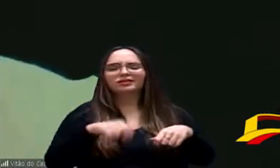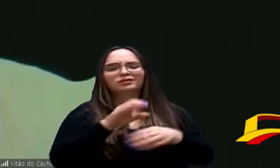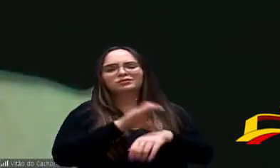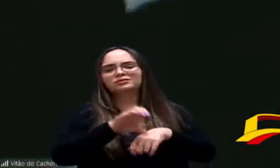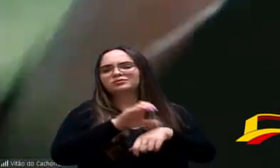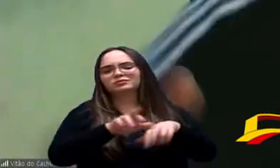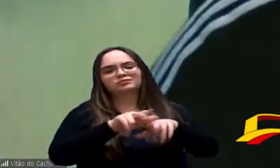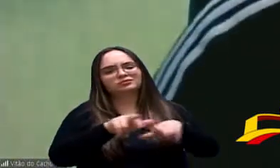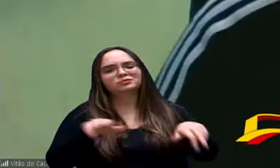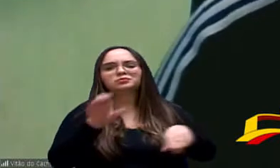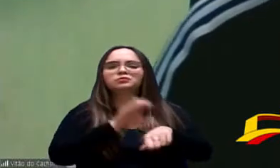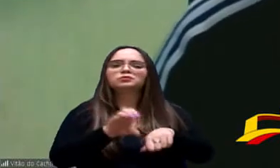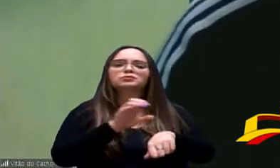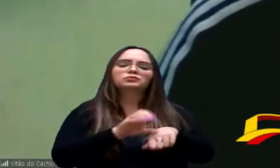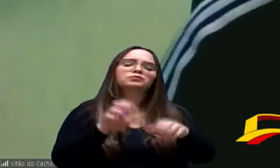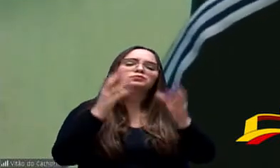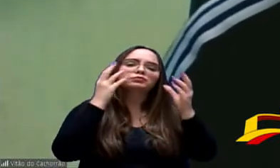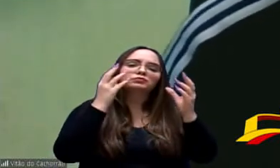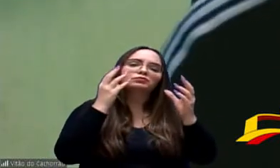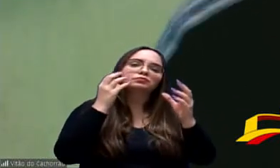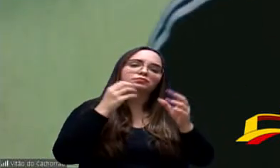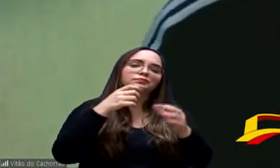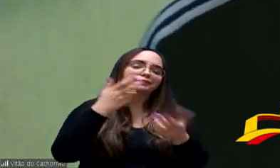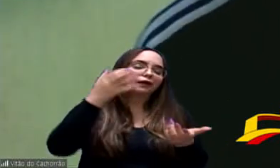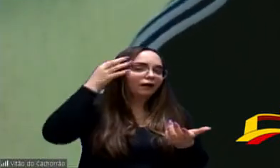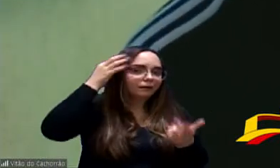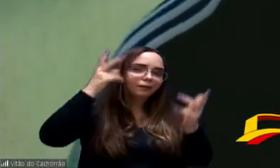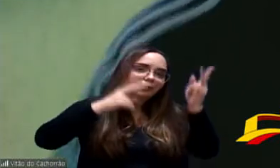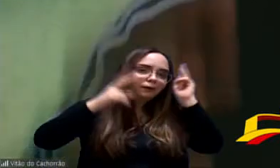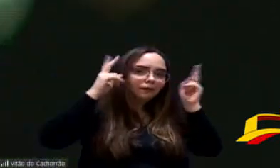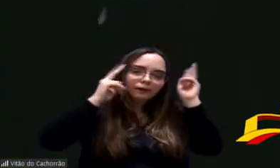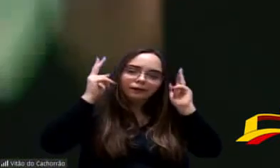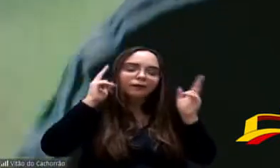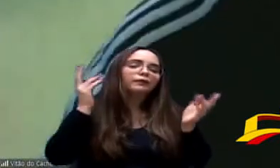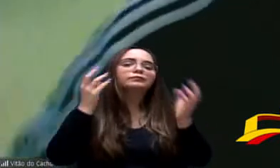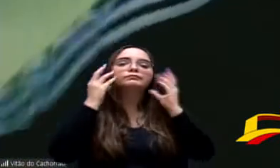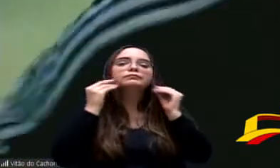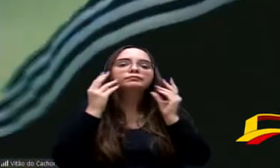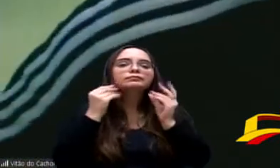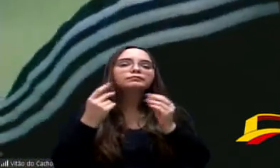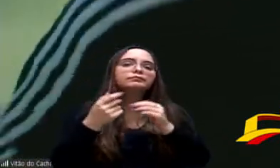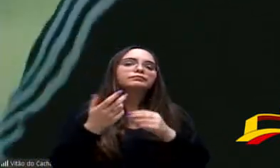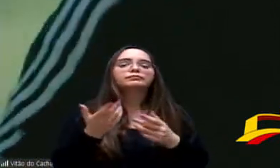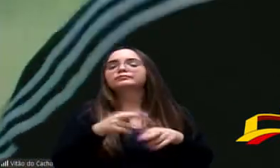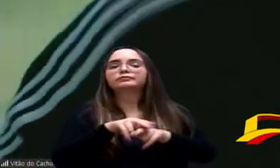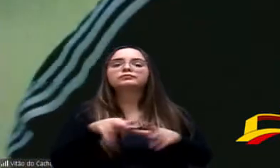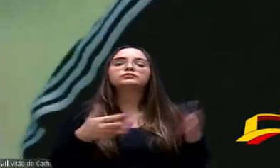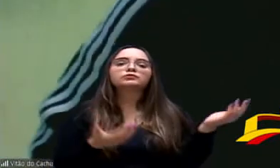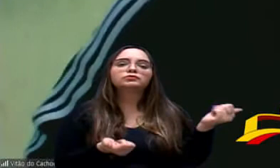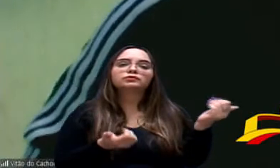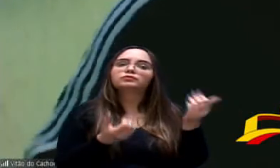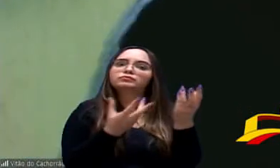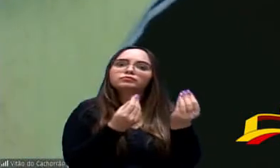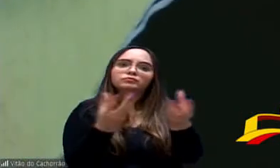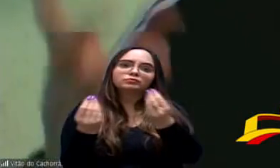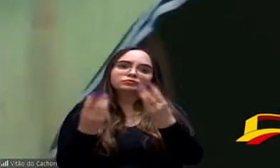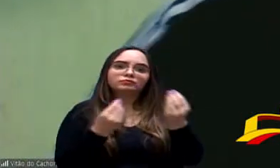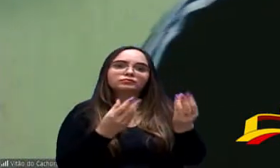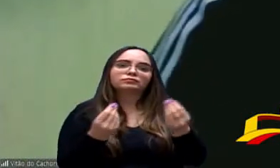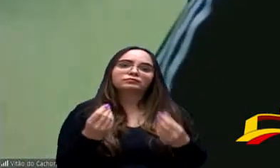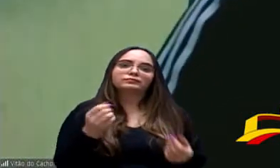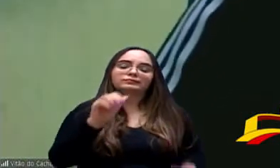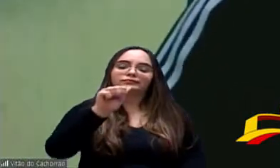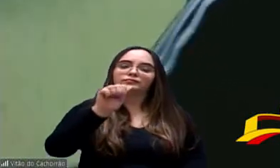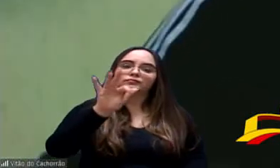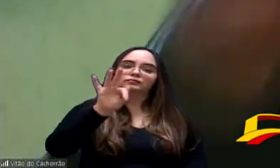fazer curso de barbearia. Quantos jovens, eu quero aqui homenagear todas as barbearias, quantos jovens, através do Afro